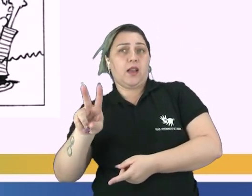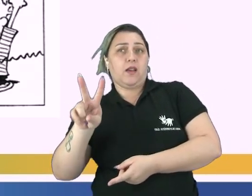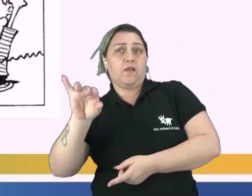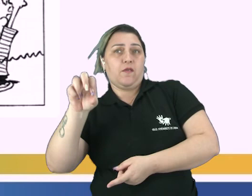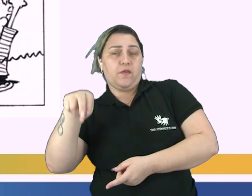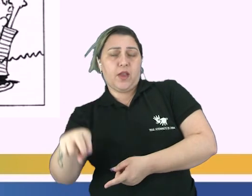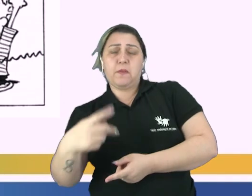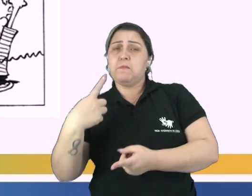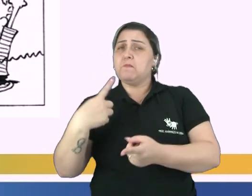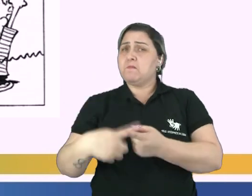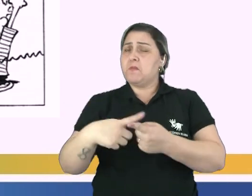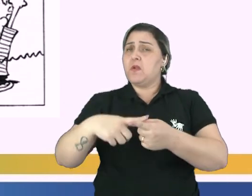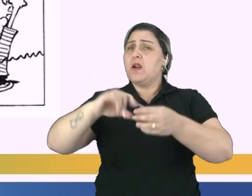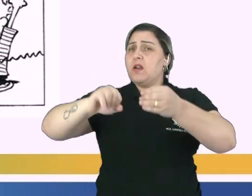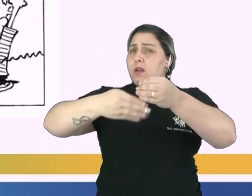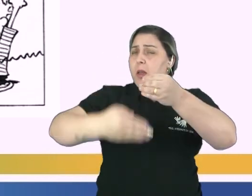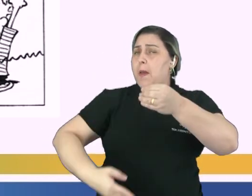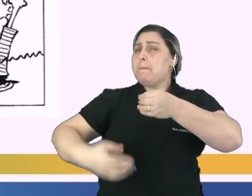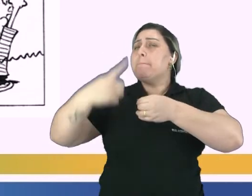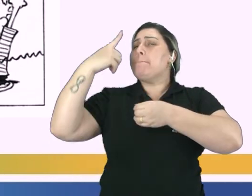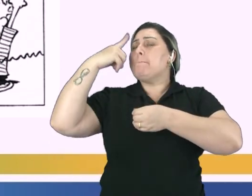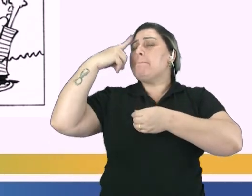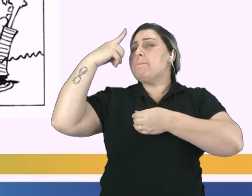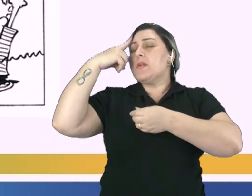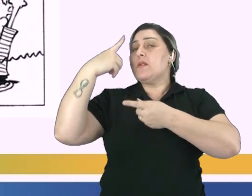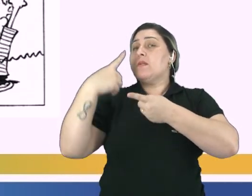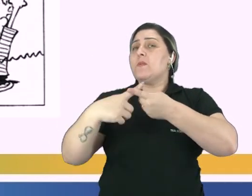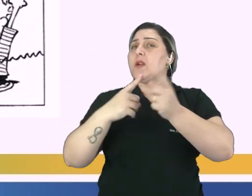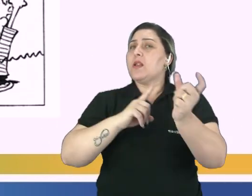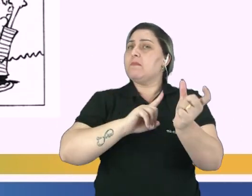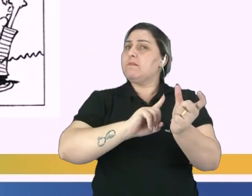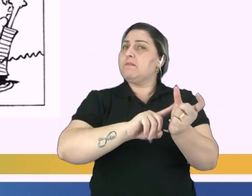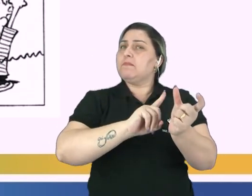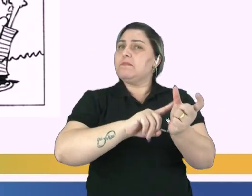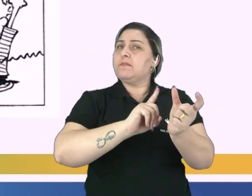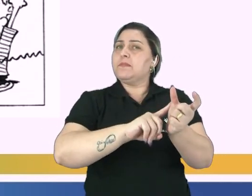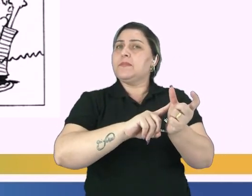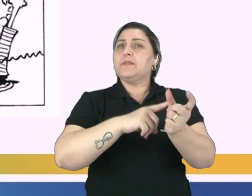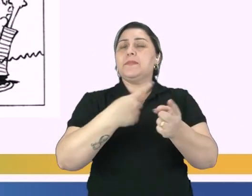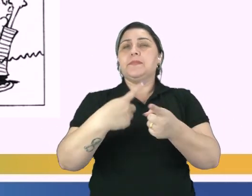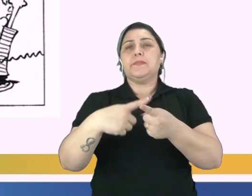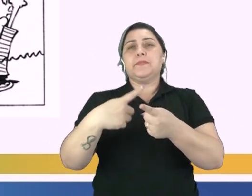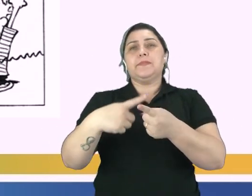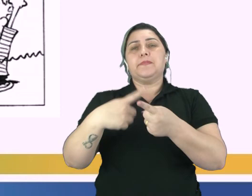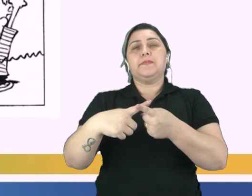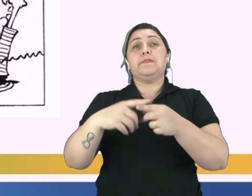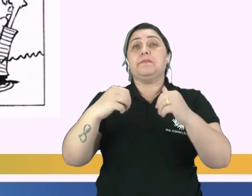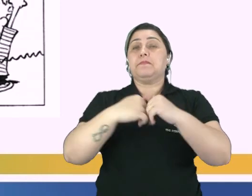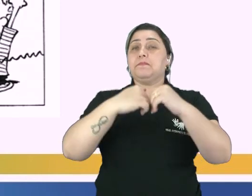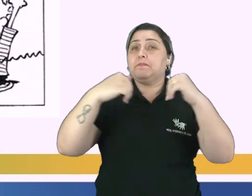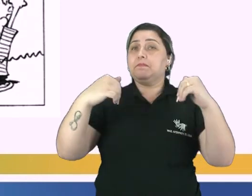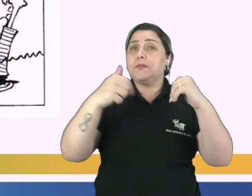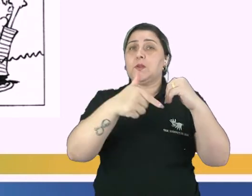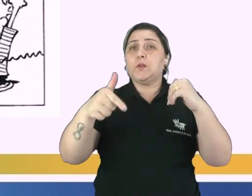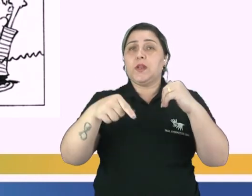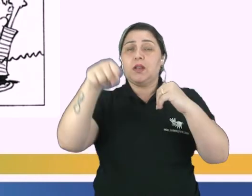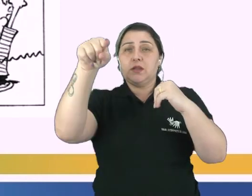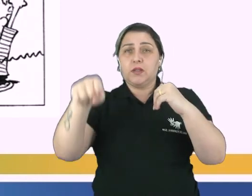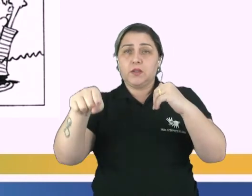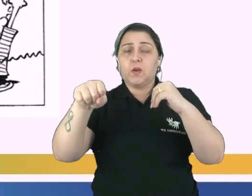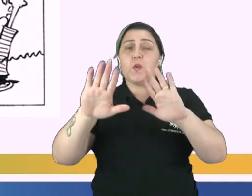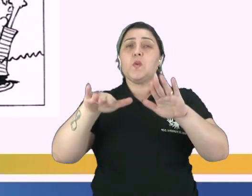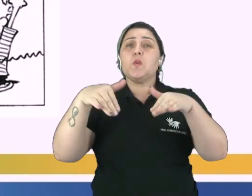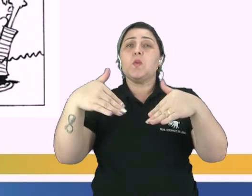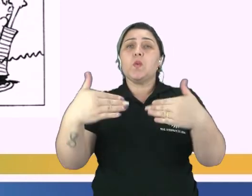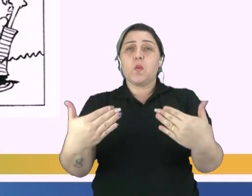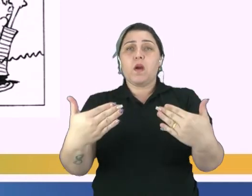Porque, justifique, pense, porque essa palavra porque ela é separada e sem acento. Qual o